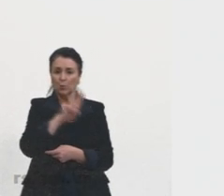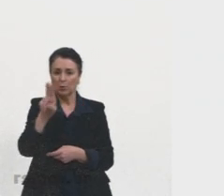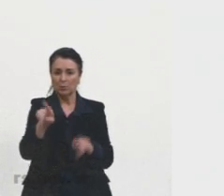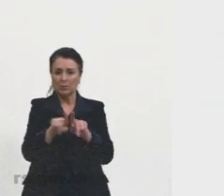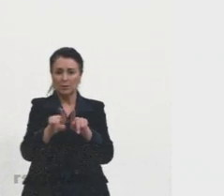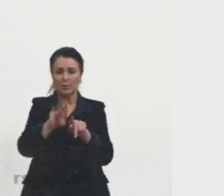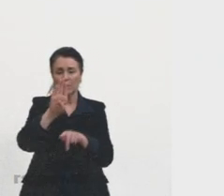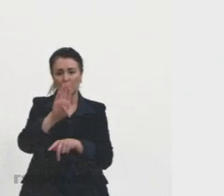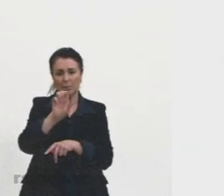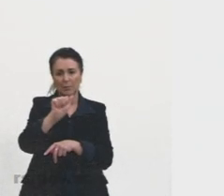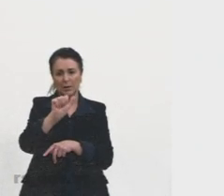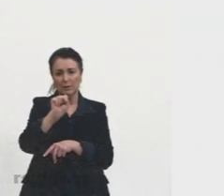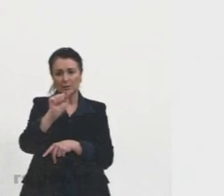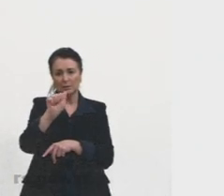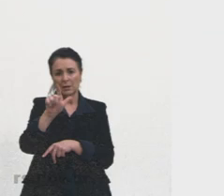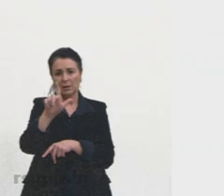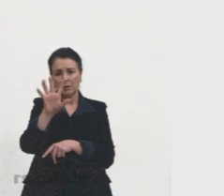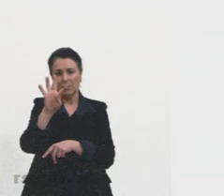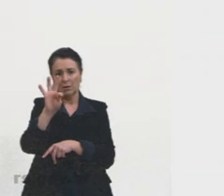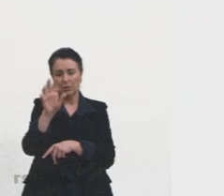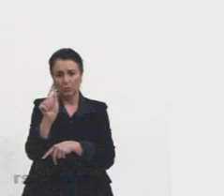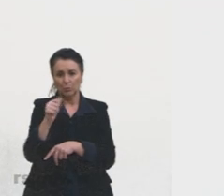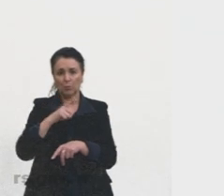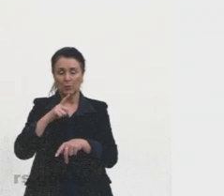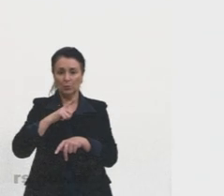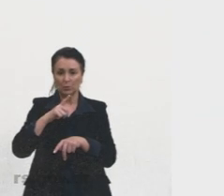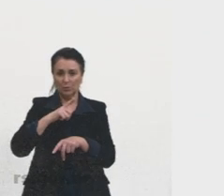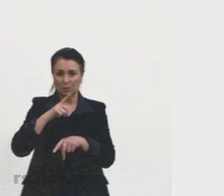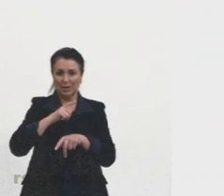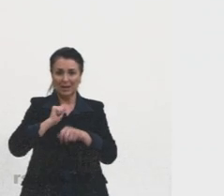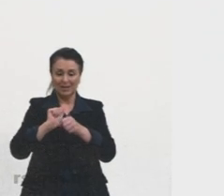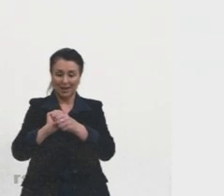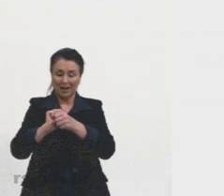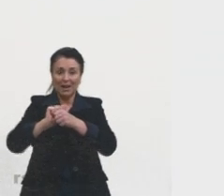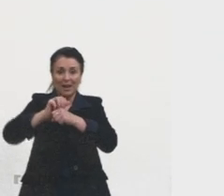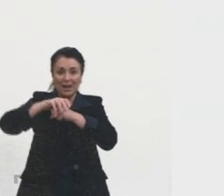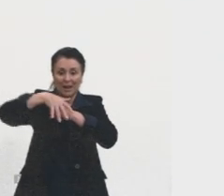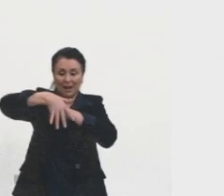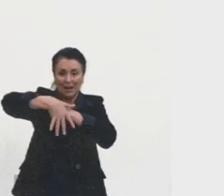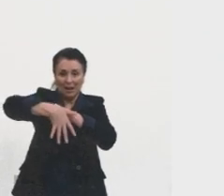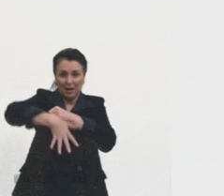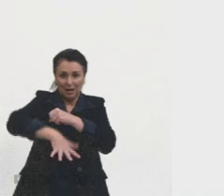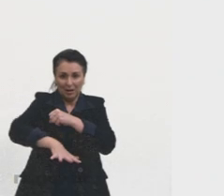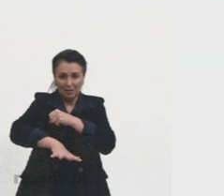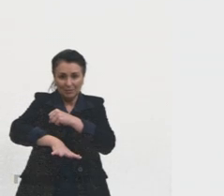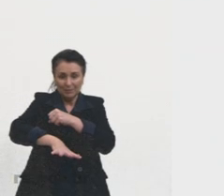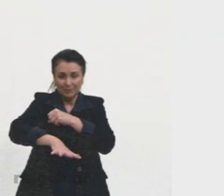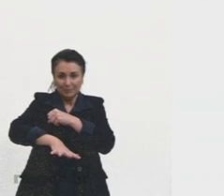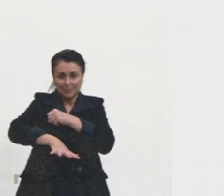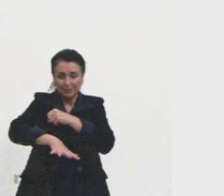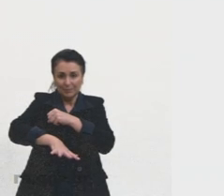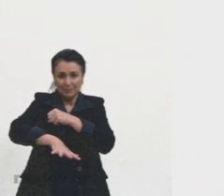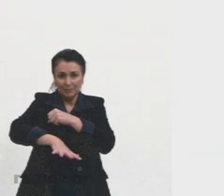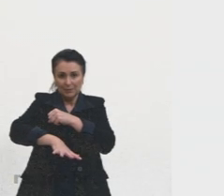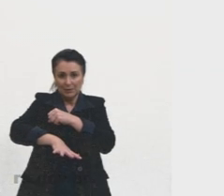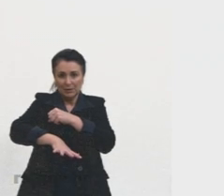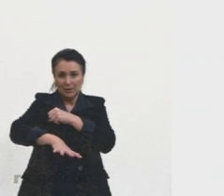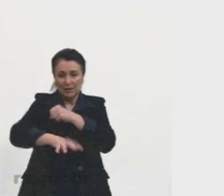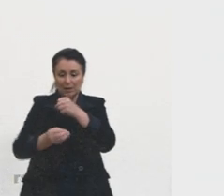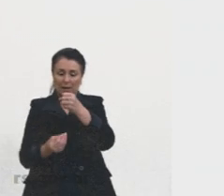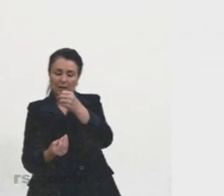é quando nós temos esse magma esse esse essa lava né vindo para